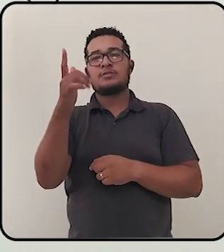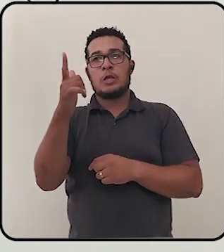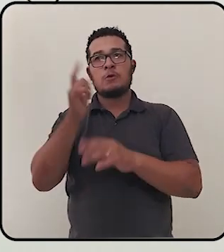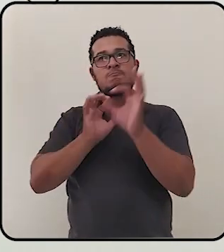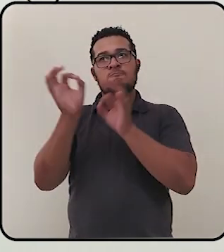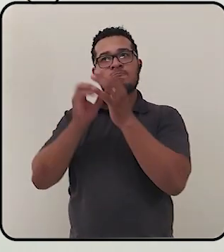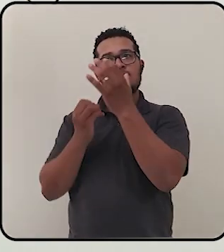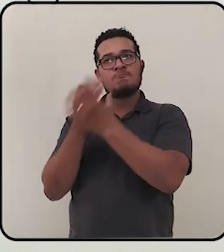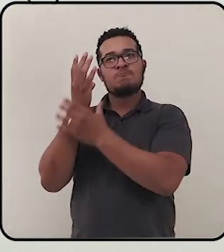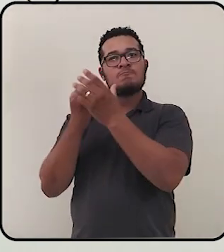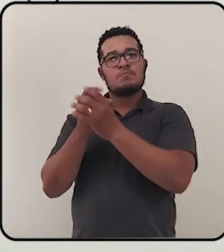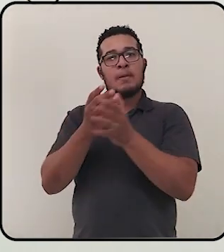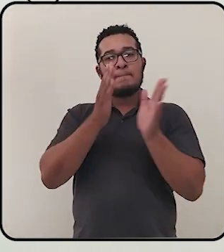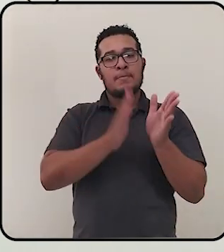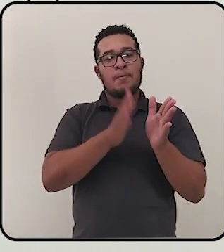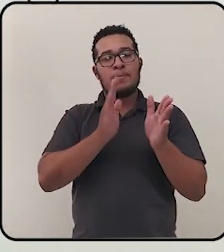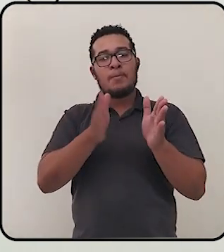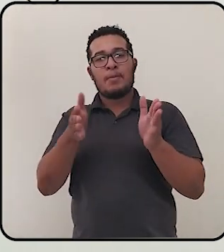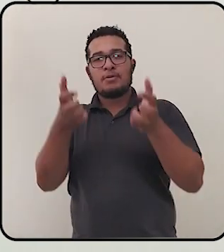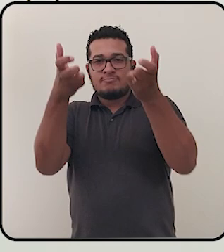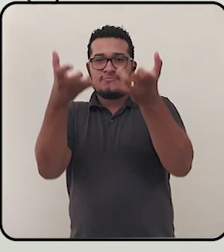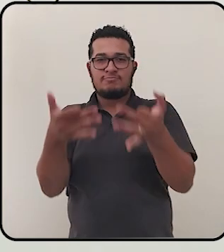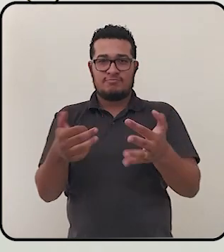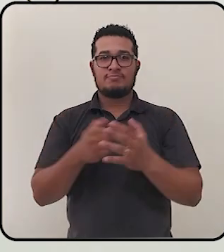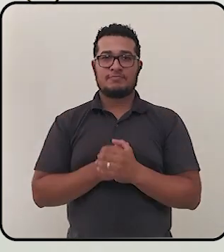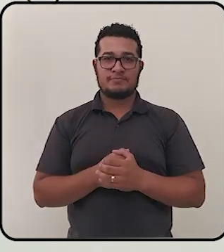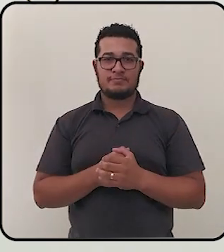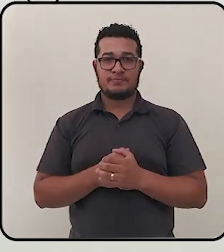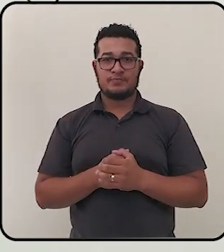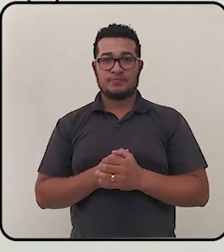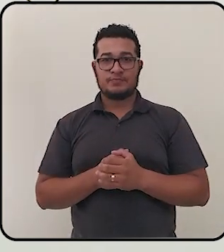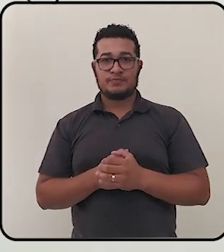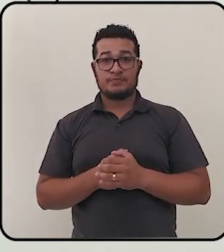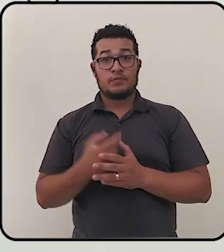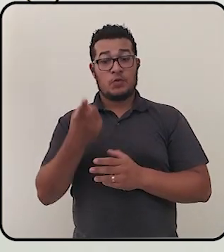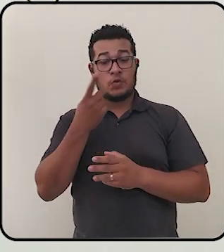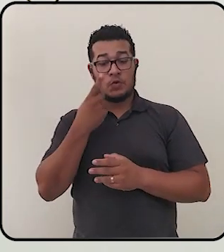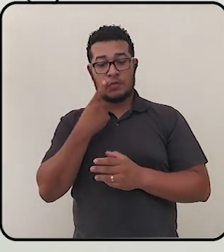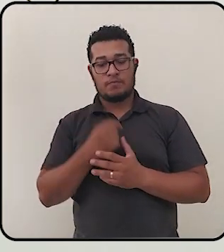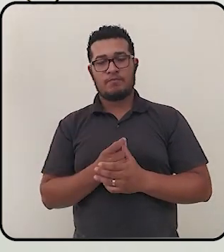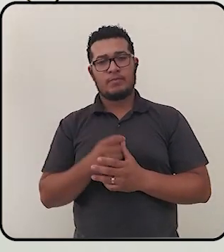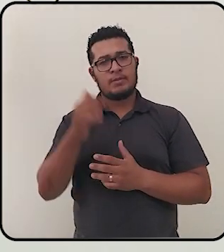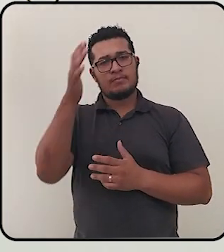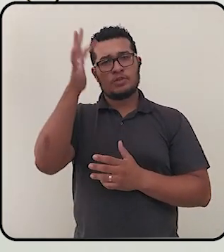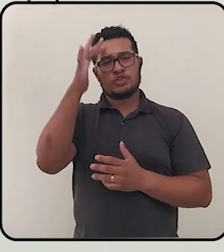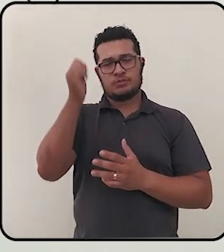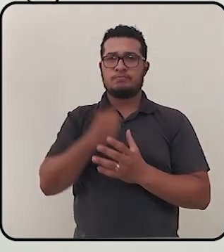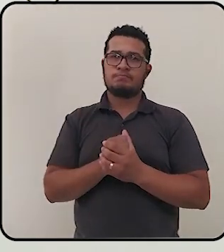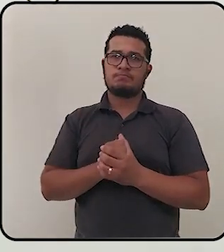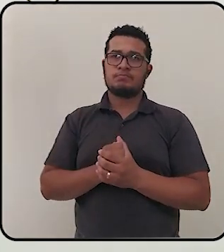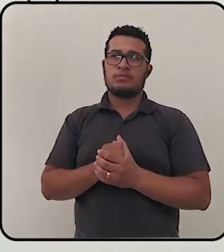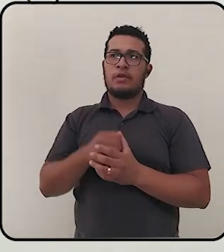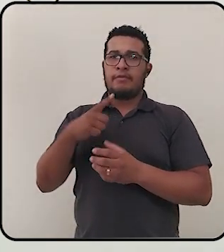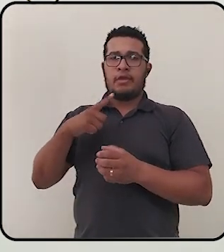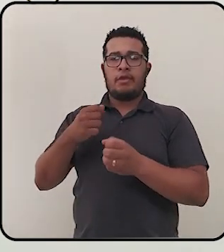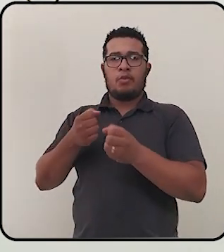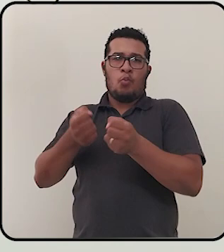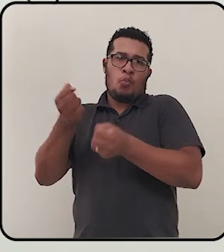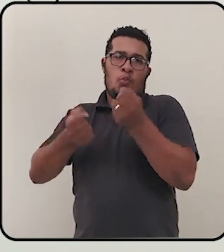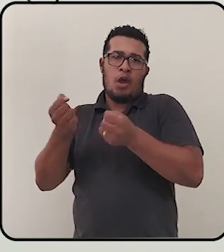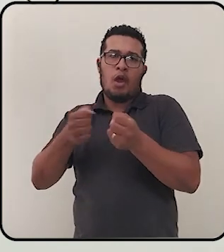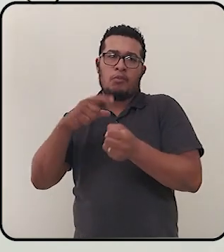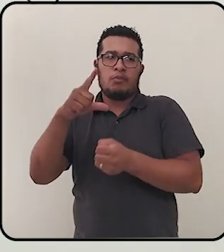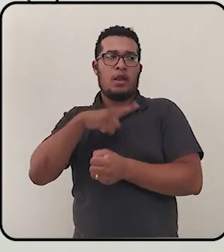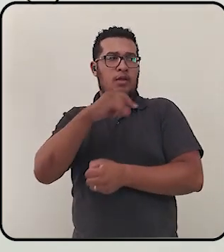para facilitar, eu desenvolvi um passo a passo. Então nós vamos criar uma seguinte situação.